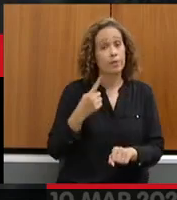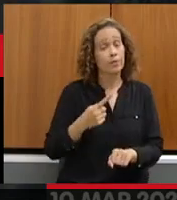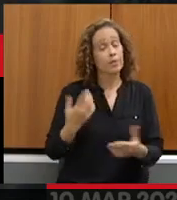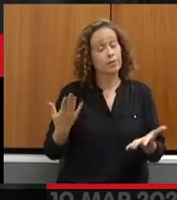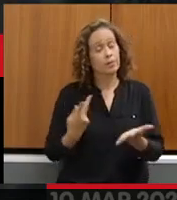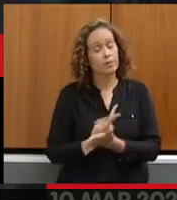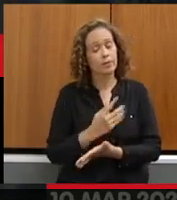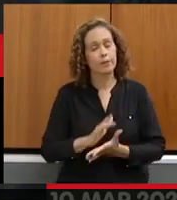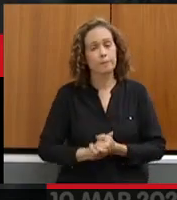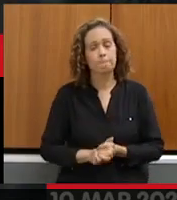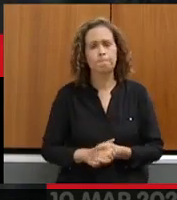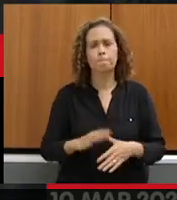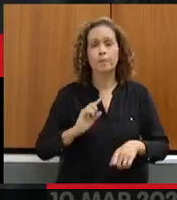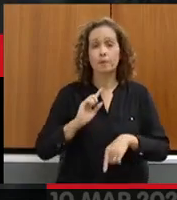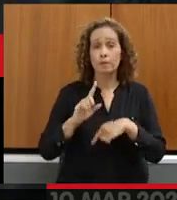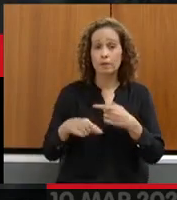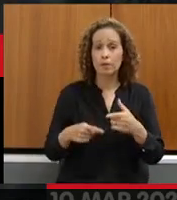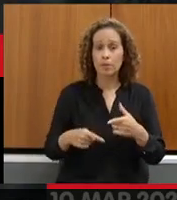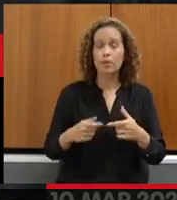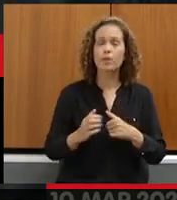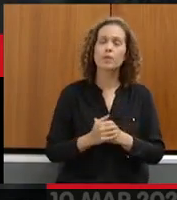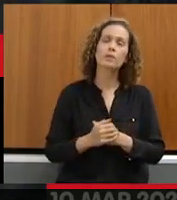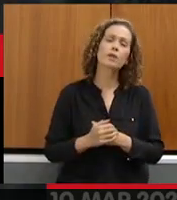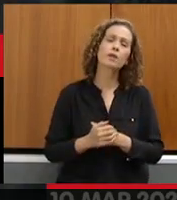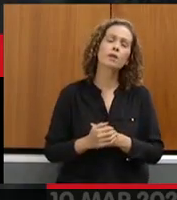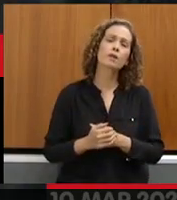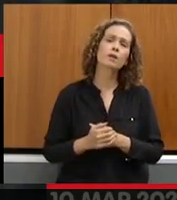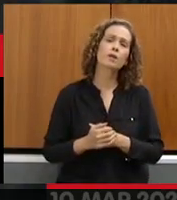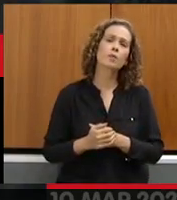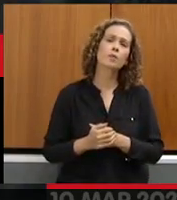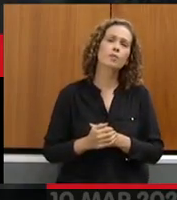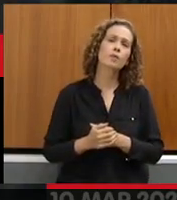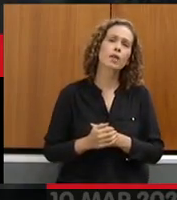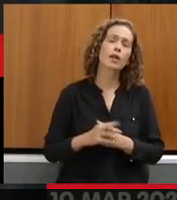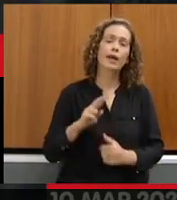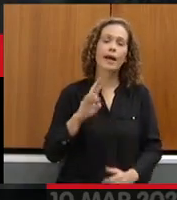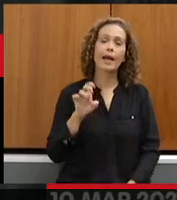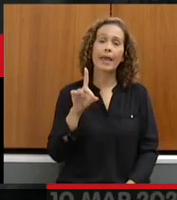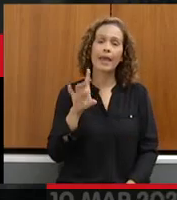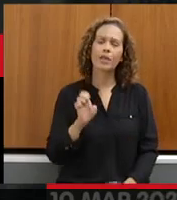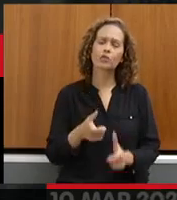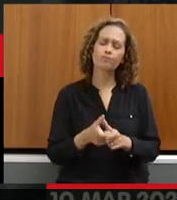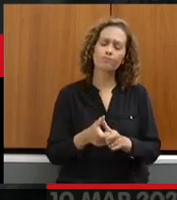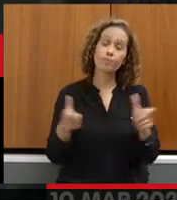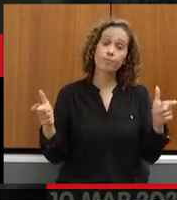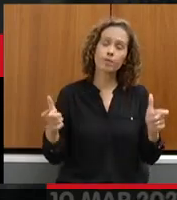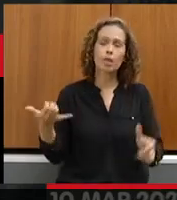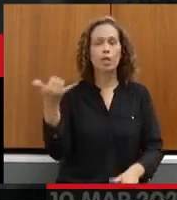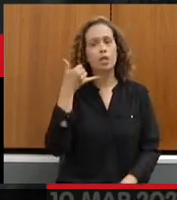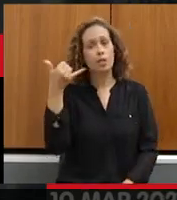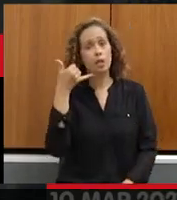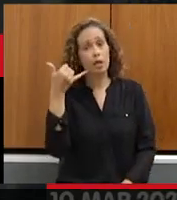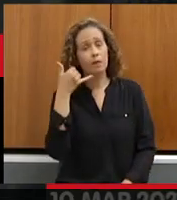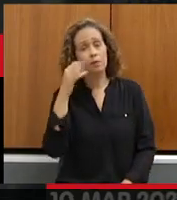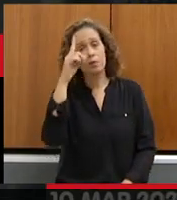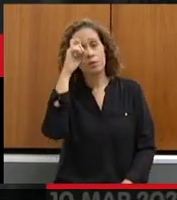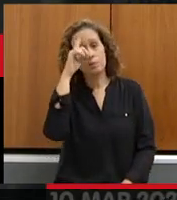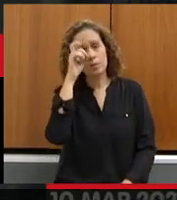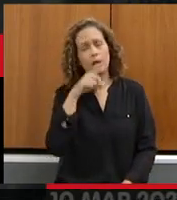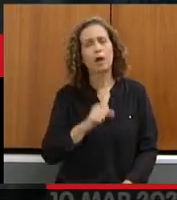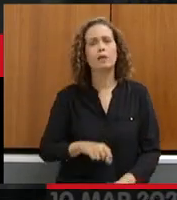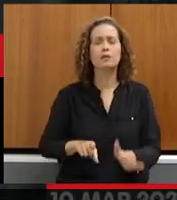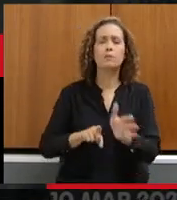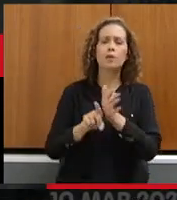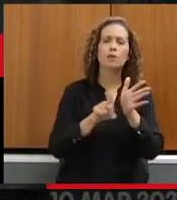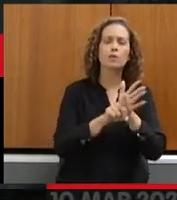feito fim desse momento nós começamos do ponto de vista da expansão da rede nos ligavam para todos os hospitais perguntado se em 7